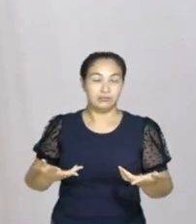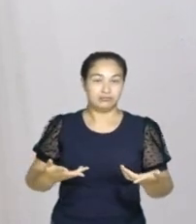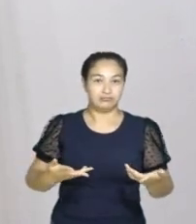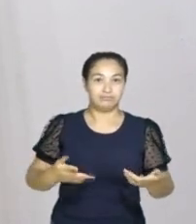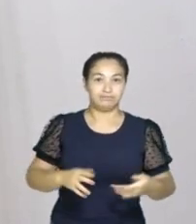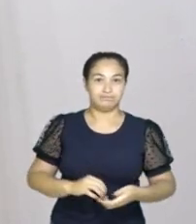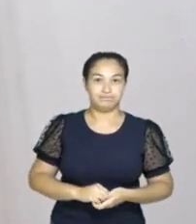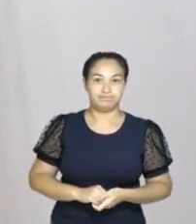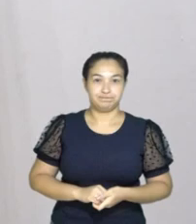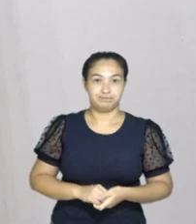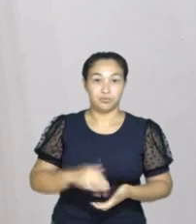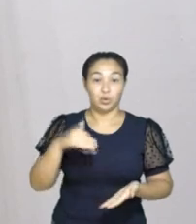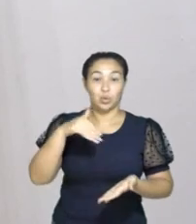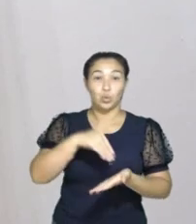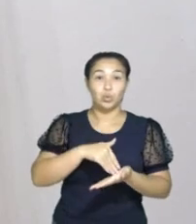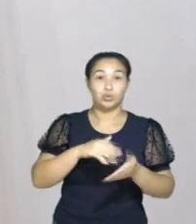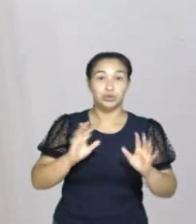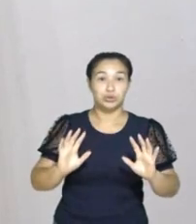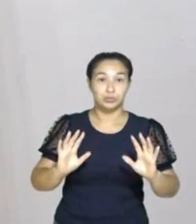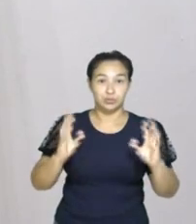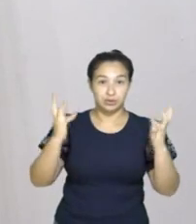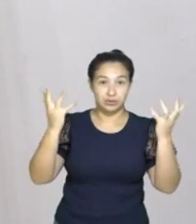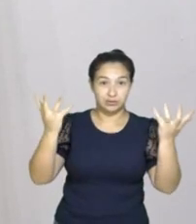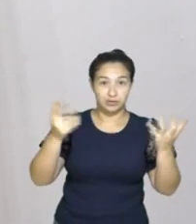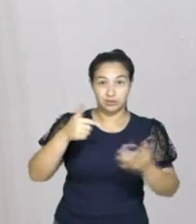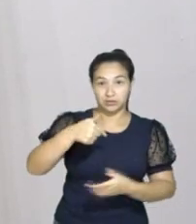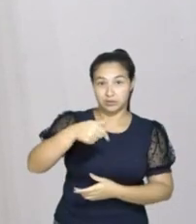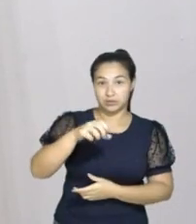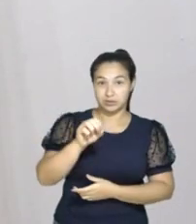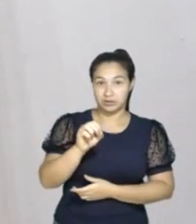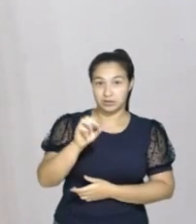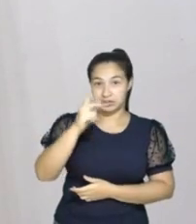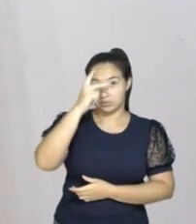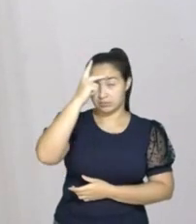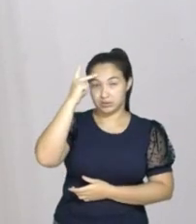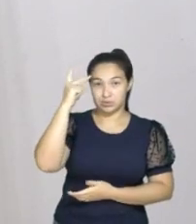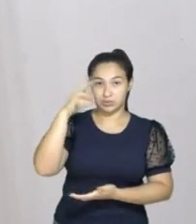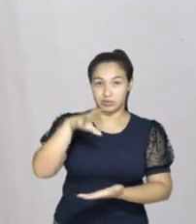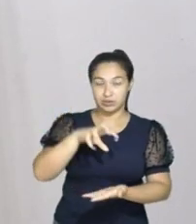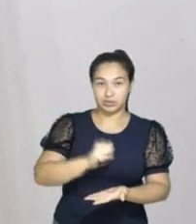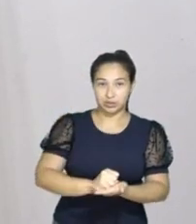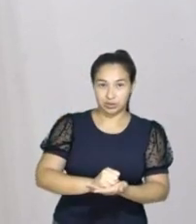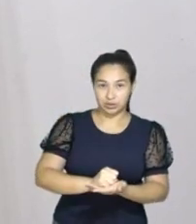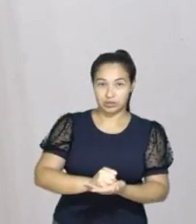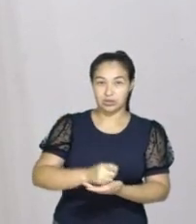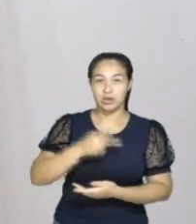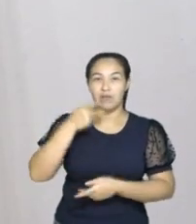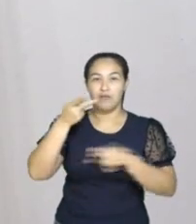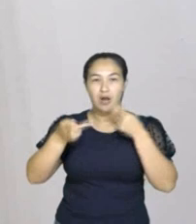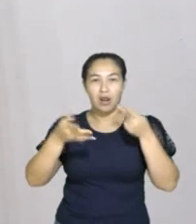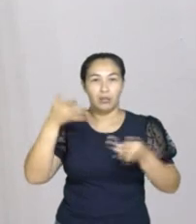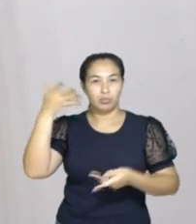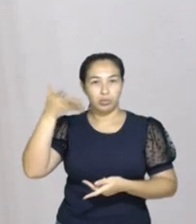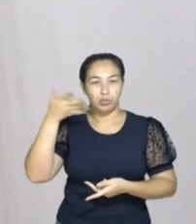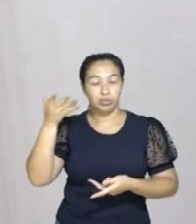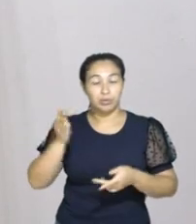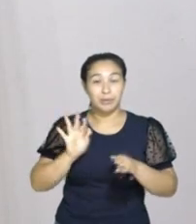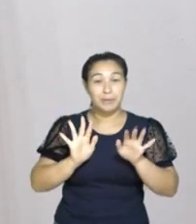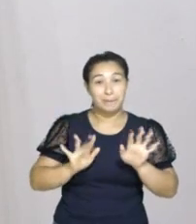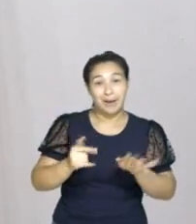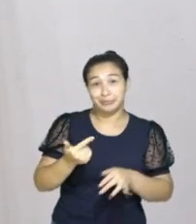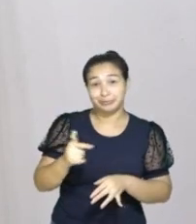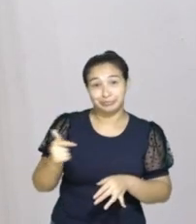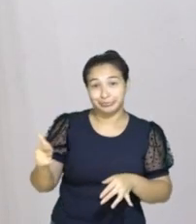nesse último evento Então 70 pessoas estavam escritas para poder se manifestar e não houve não